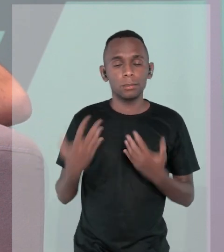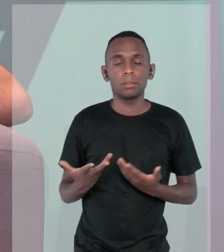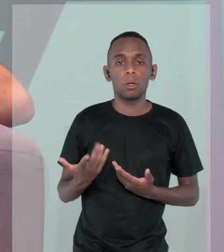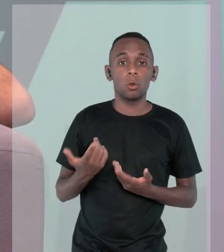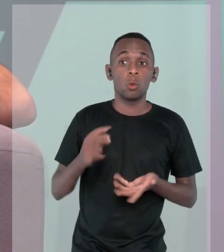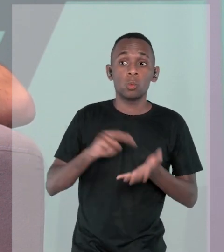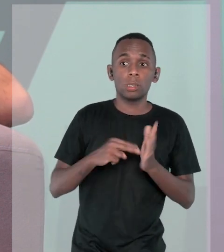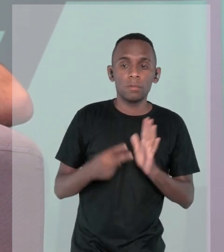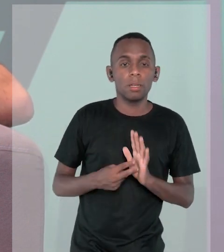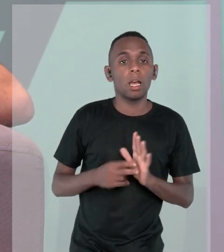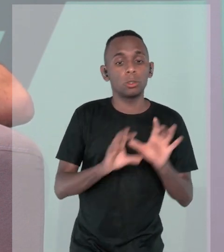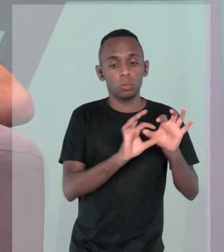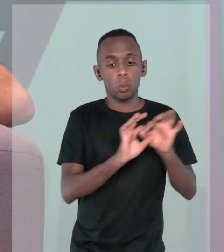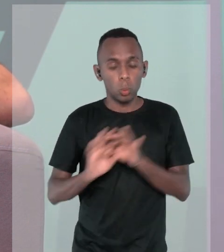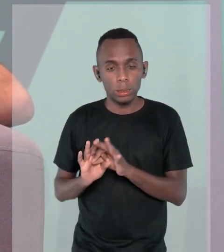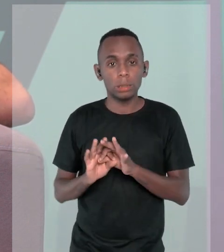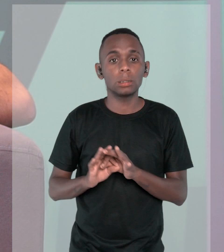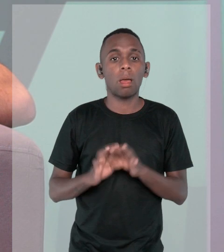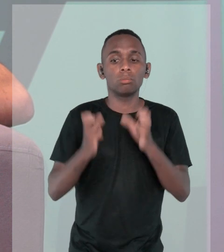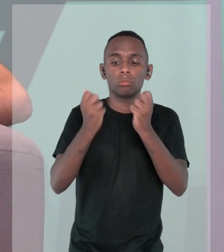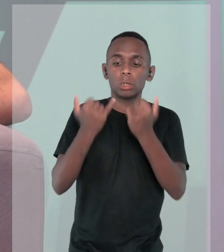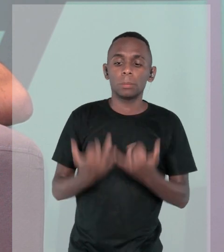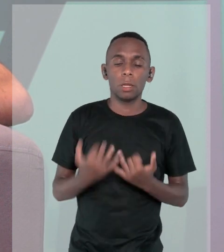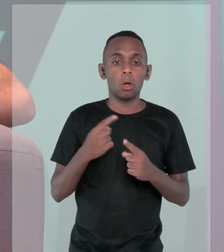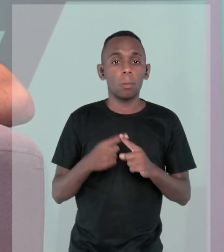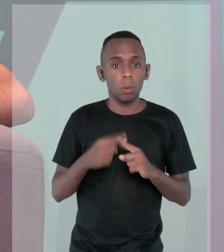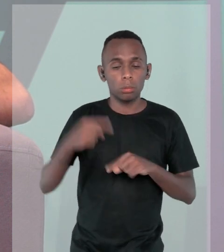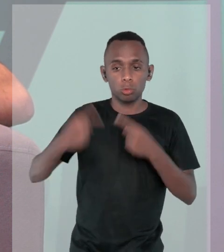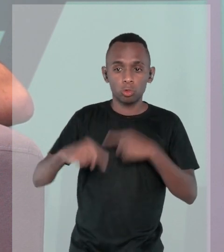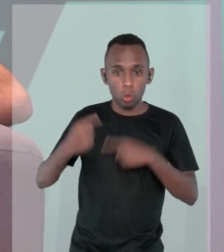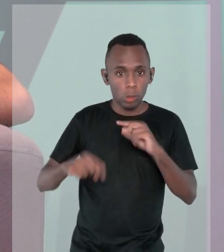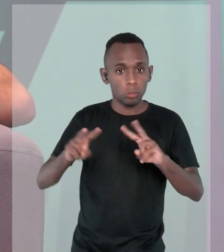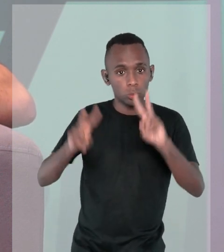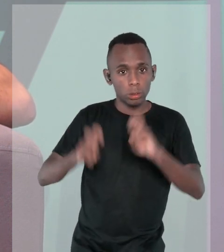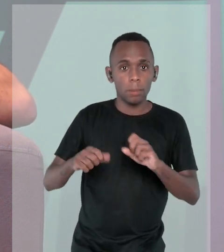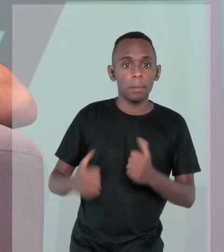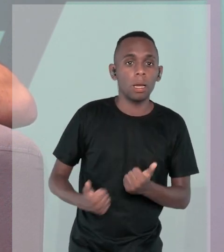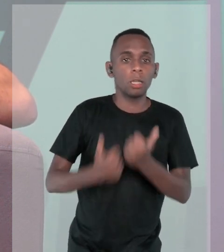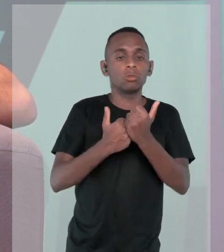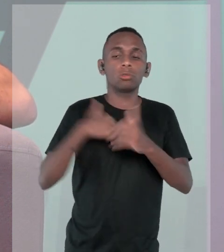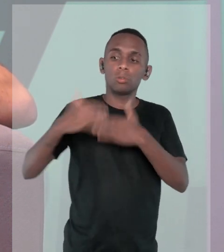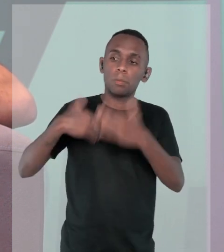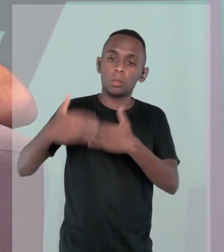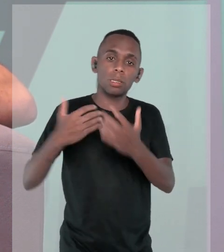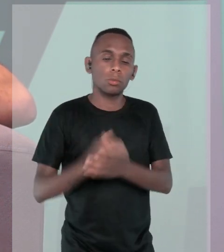sentido, o contexto, o explicar o porquê, o dialogar sobre isso, ajuda no processo.